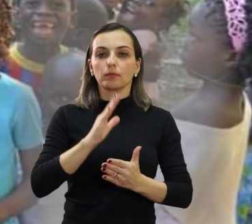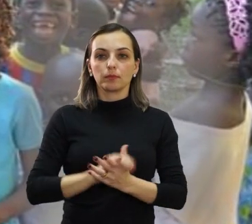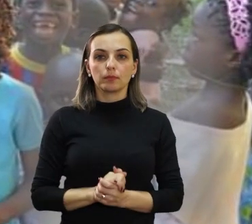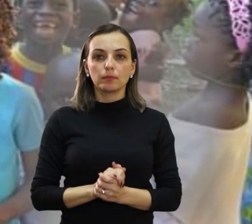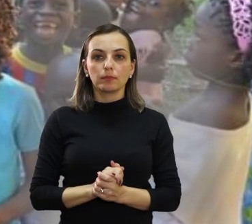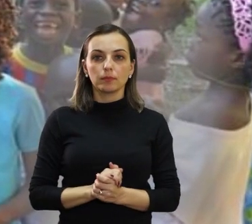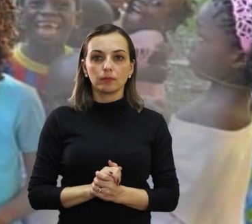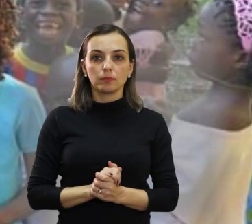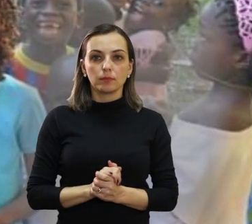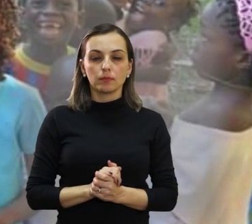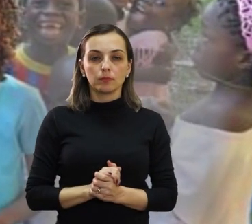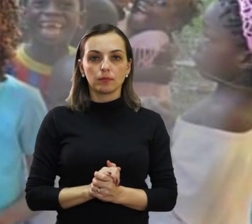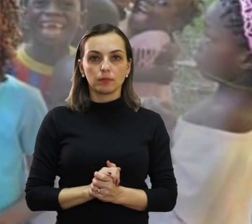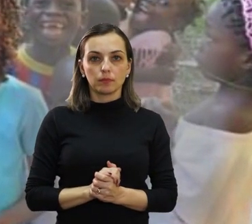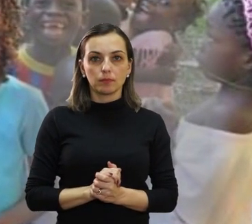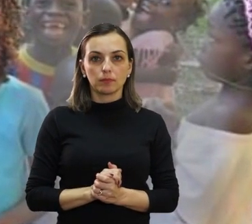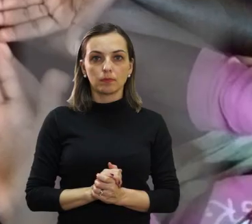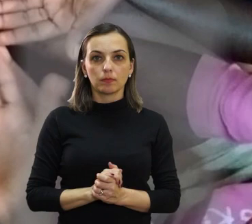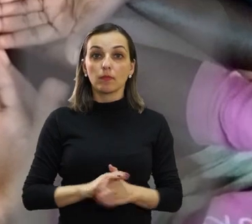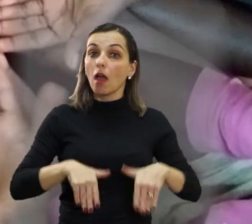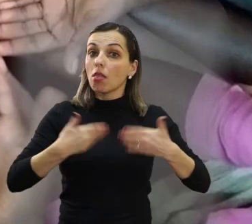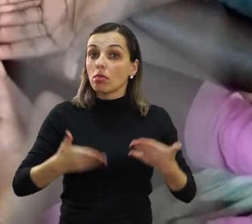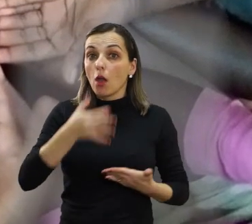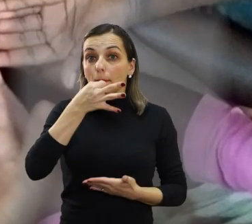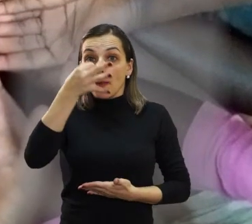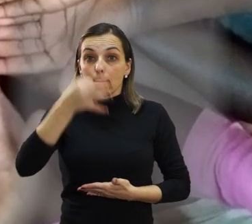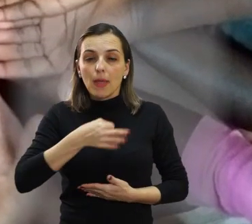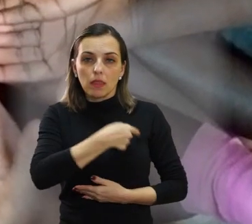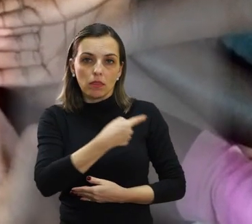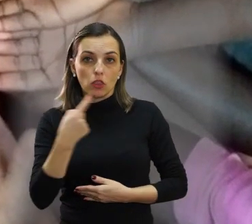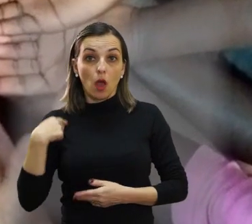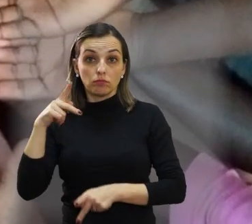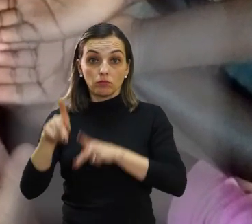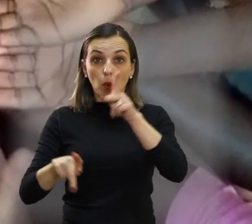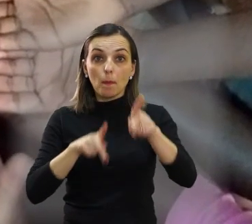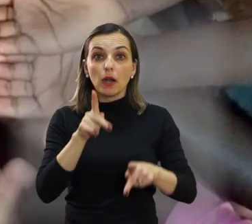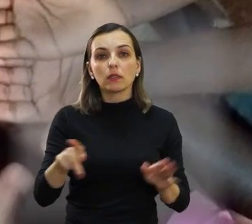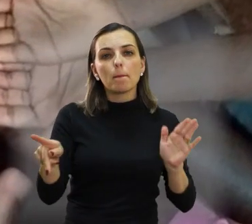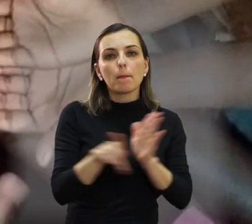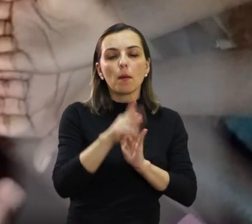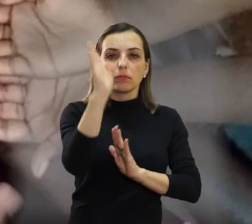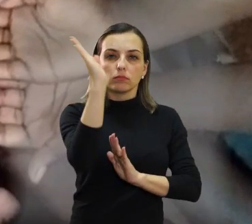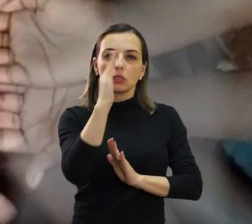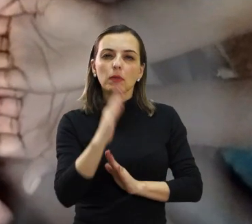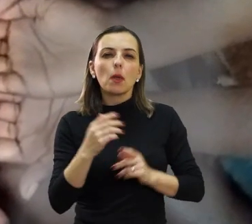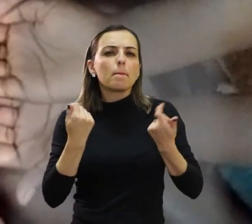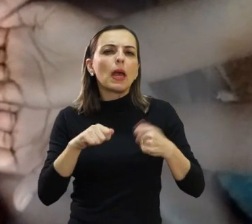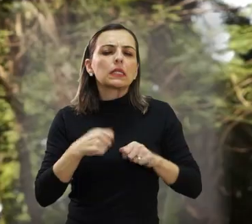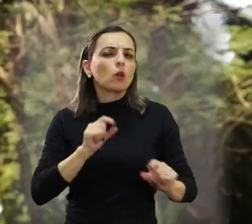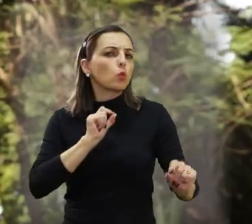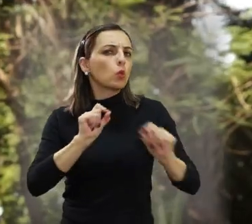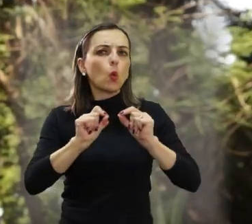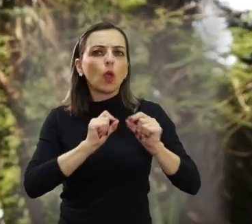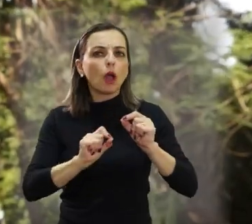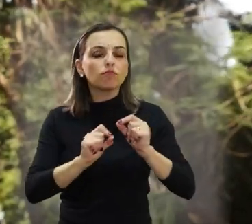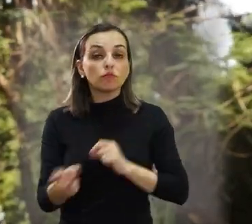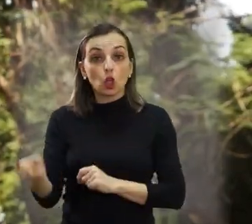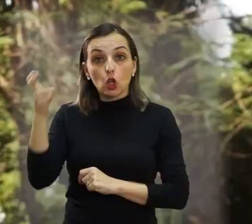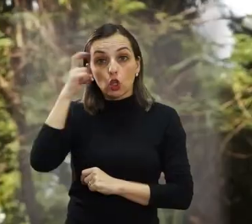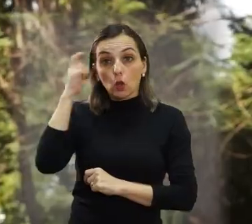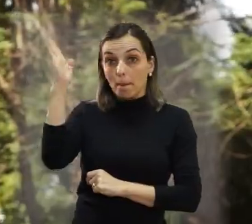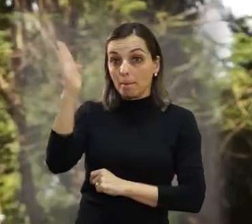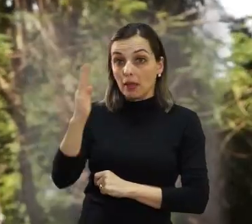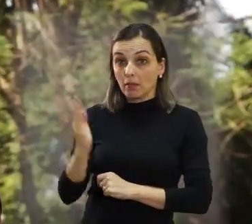uma dívida muito grande humana. Então, eu acho que o mínimo que nós brasileiros poderíamos fazer nesse momento